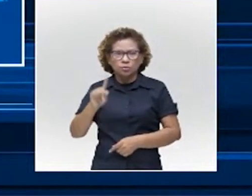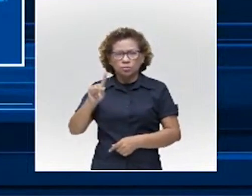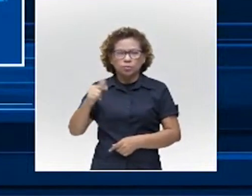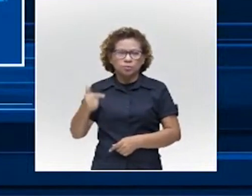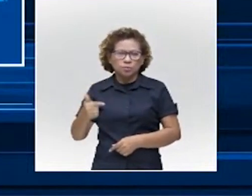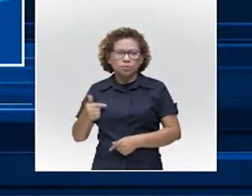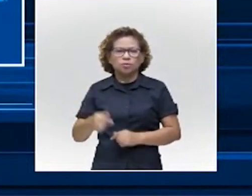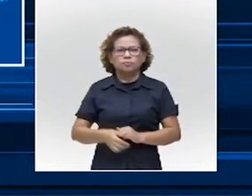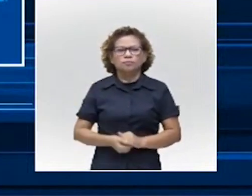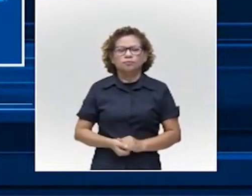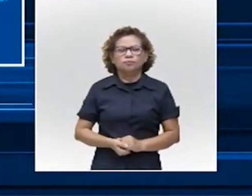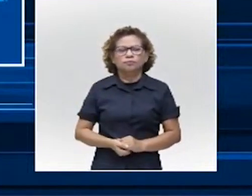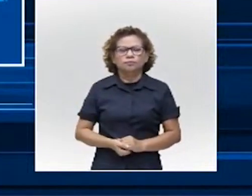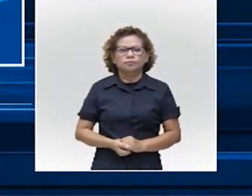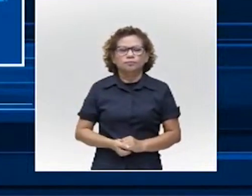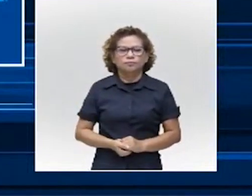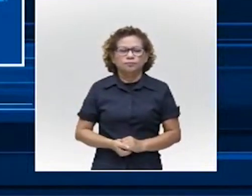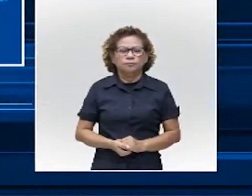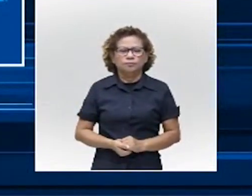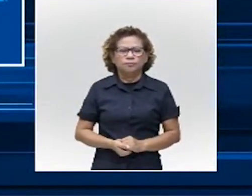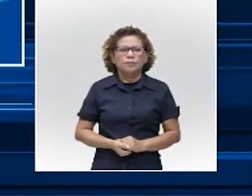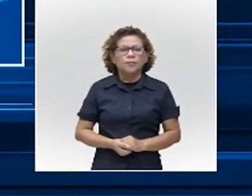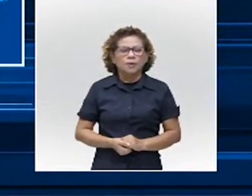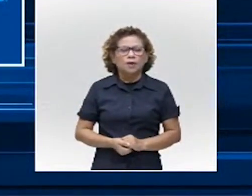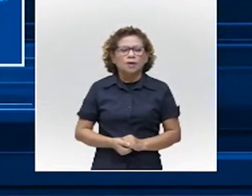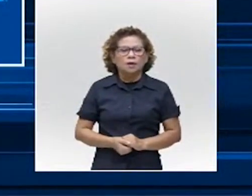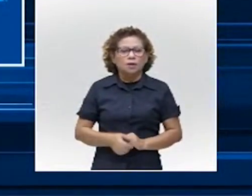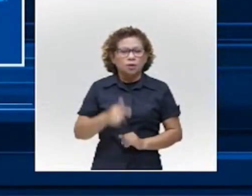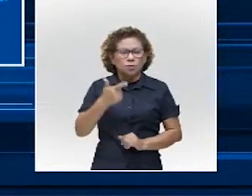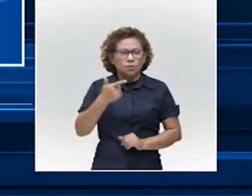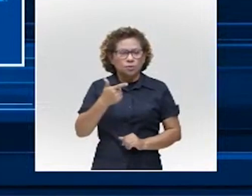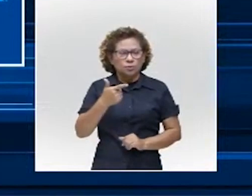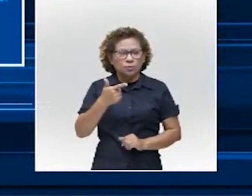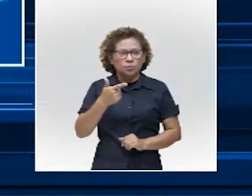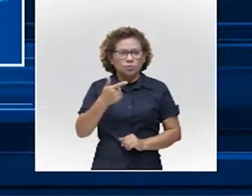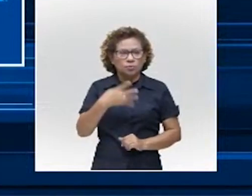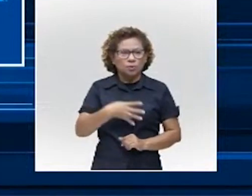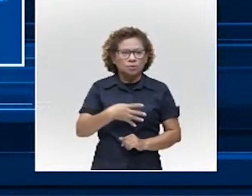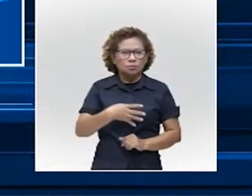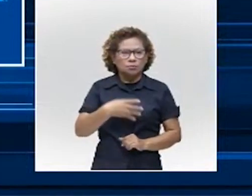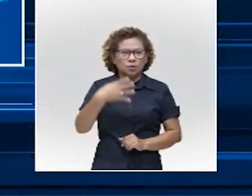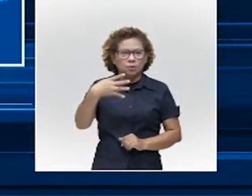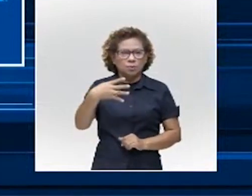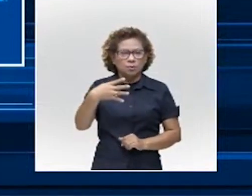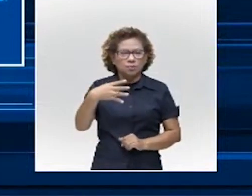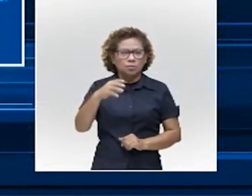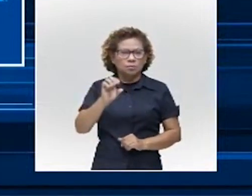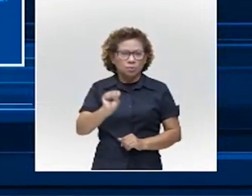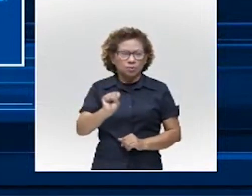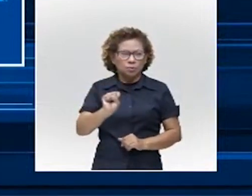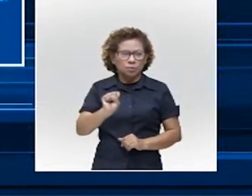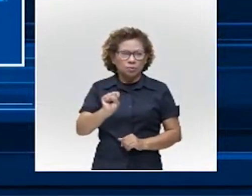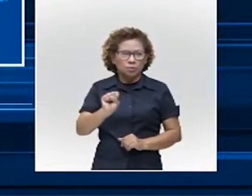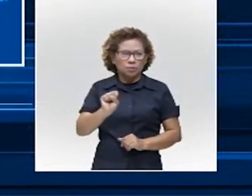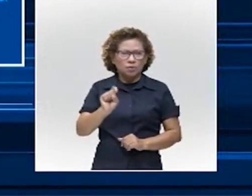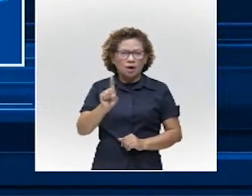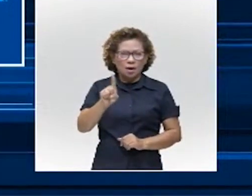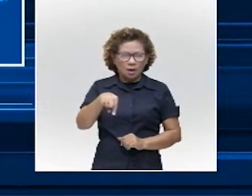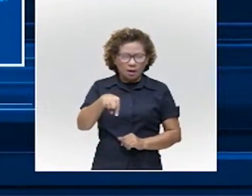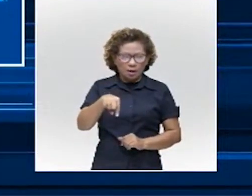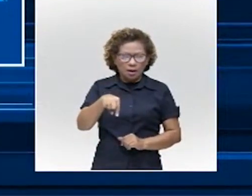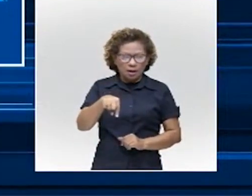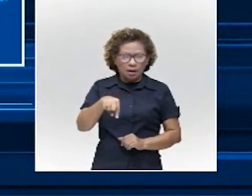1 sobre 2, 2 sobre 4 e 4 sobre 8 são as nossas